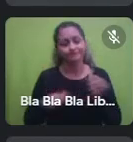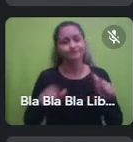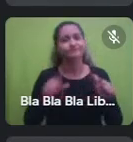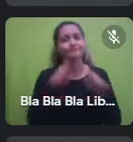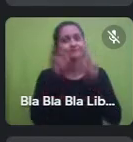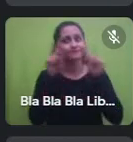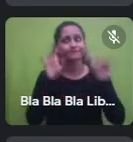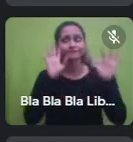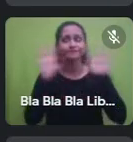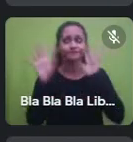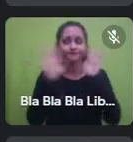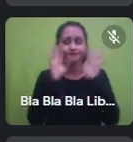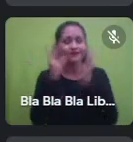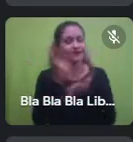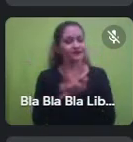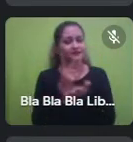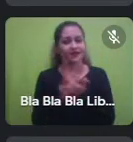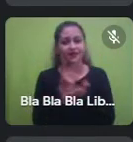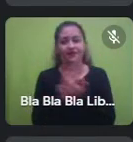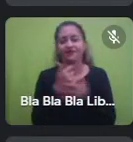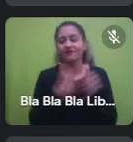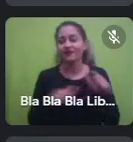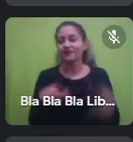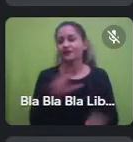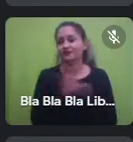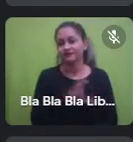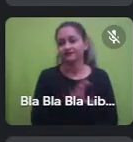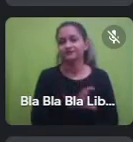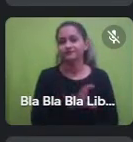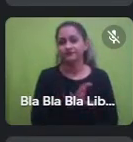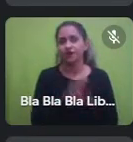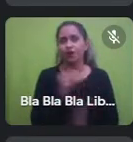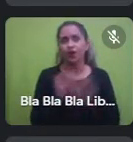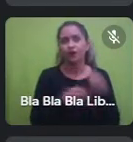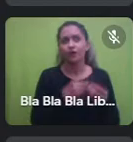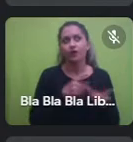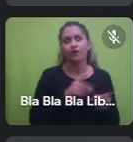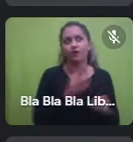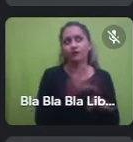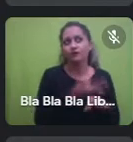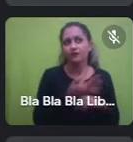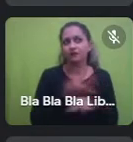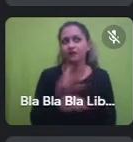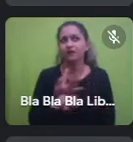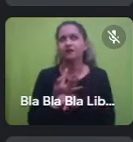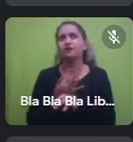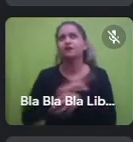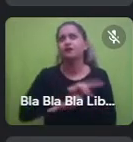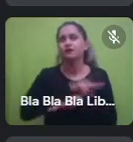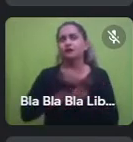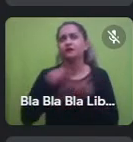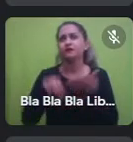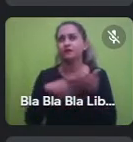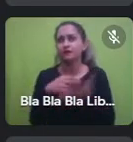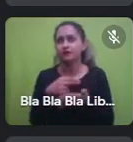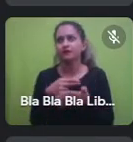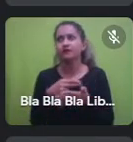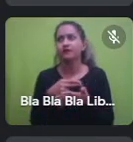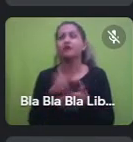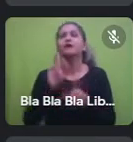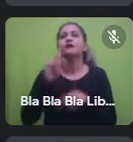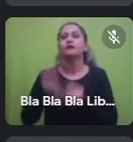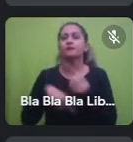que fazer sempre. Eu sempre avalio assim, a sobrevivência da biodiversidade e a